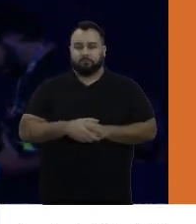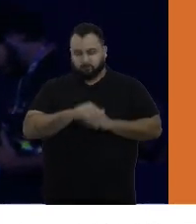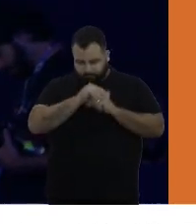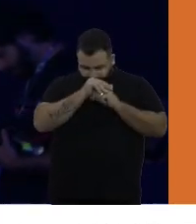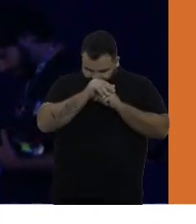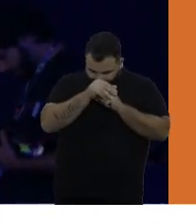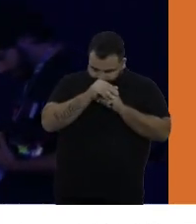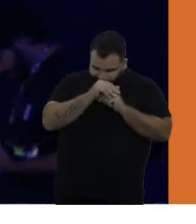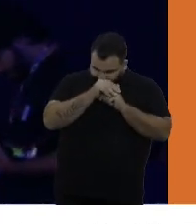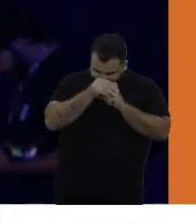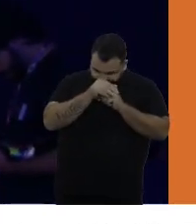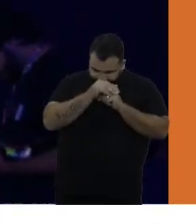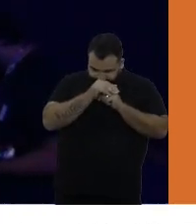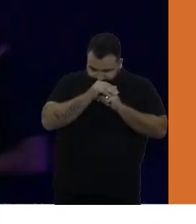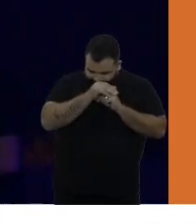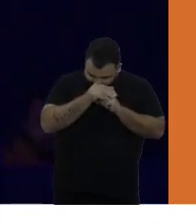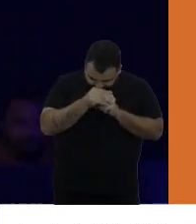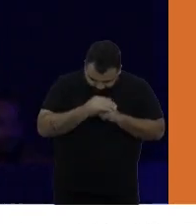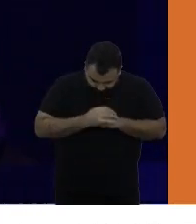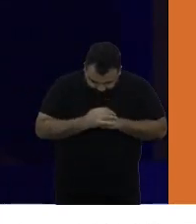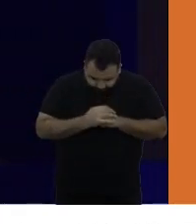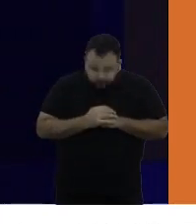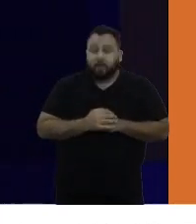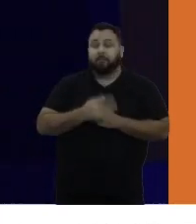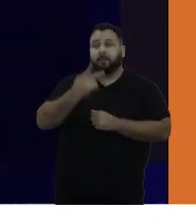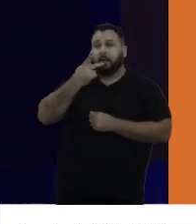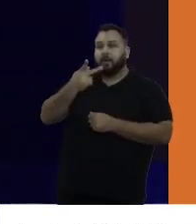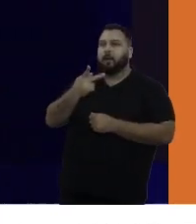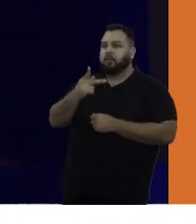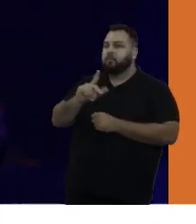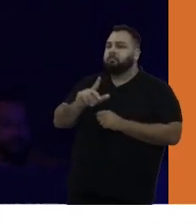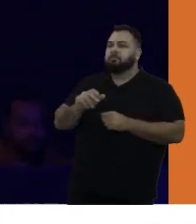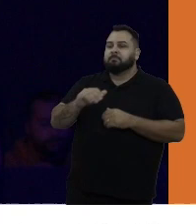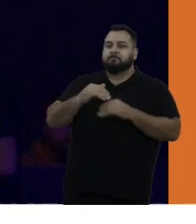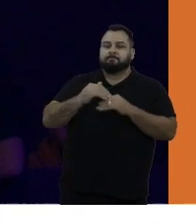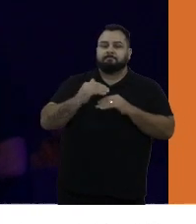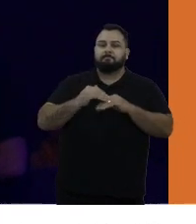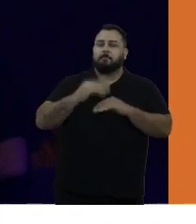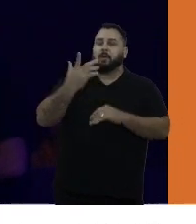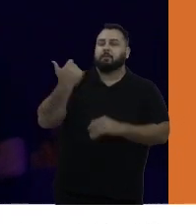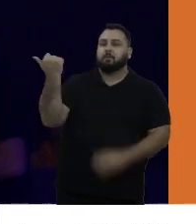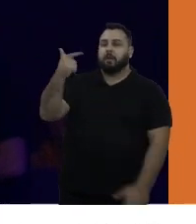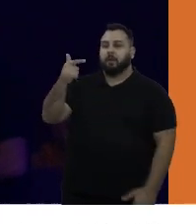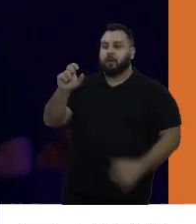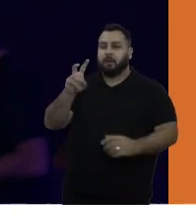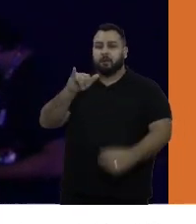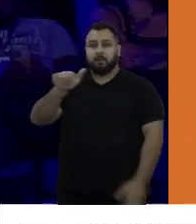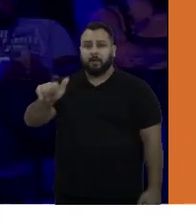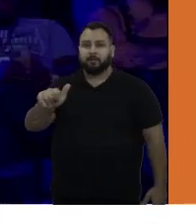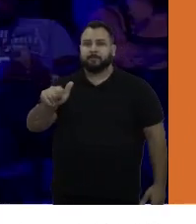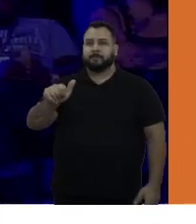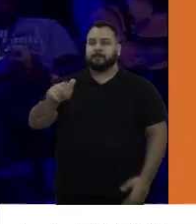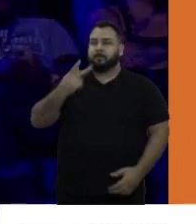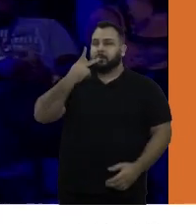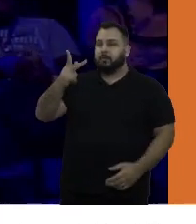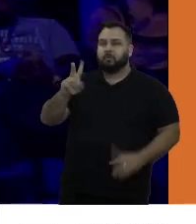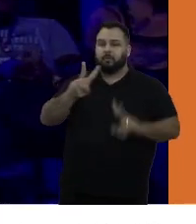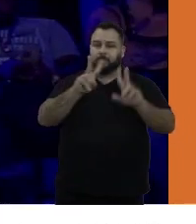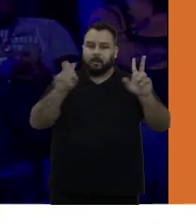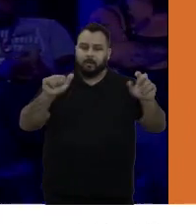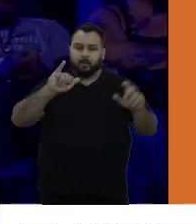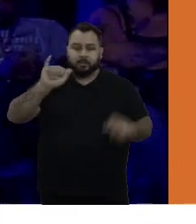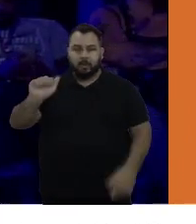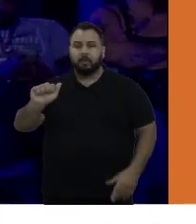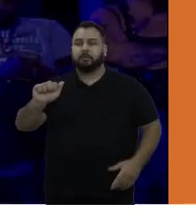Gente, eu vou falar um pouco sobre, muito além da inteligência artificial. A gente está falando muito sobre inteligência artificial, a gente está